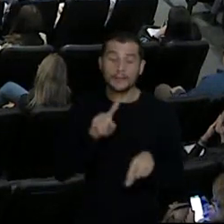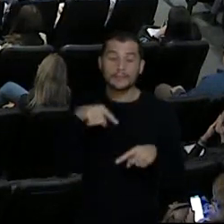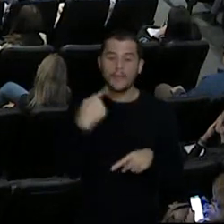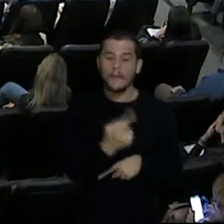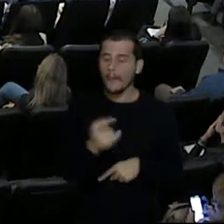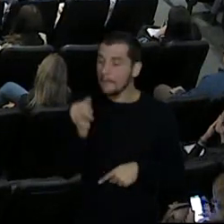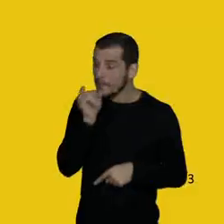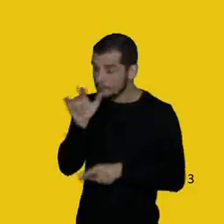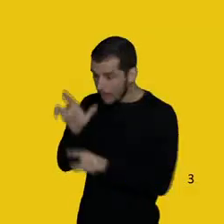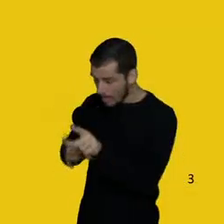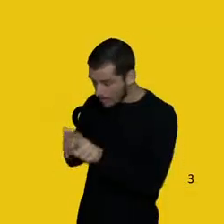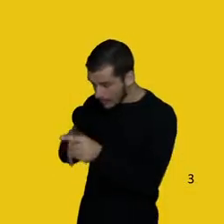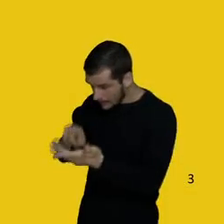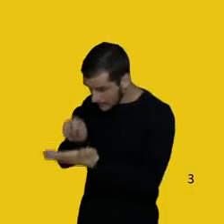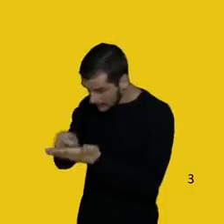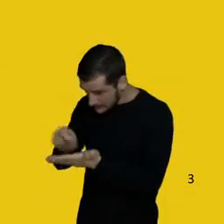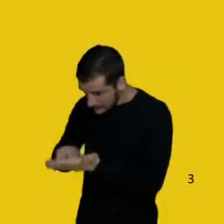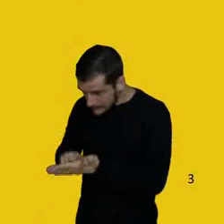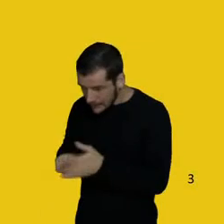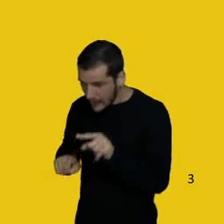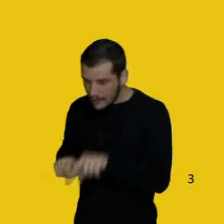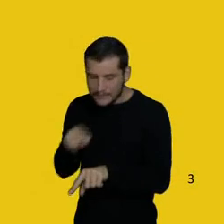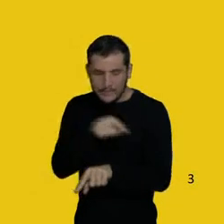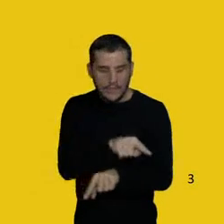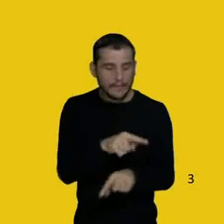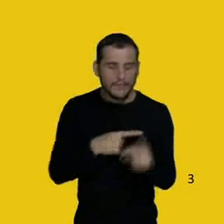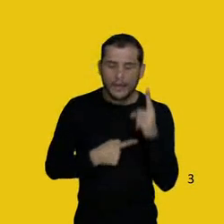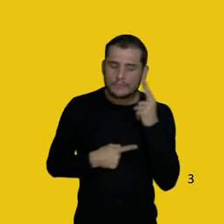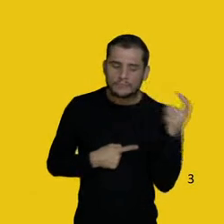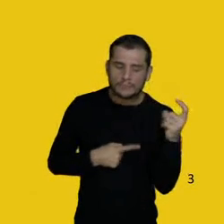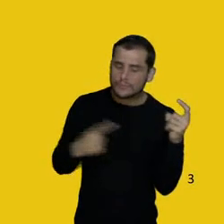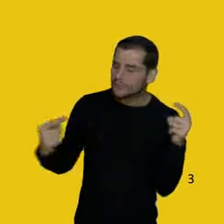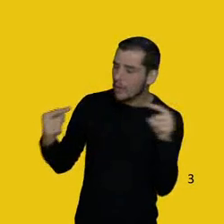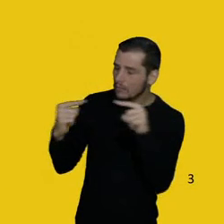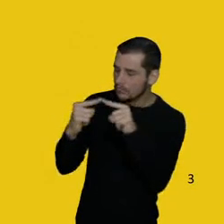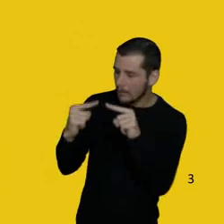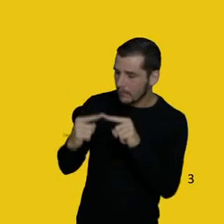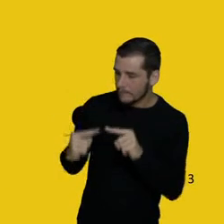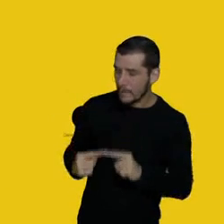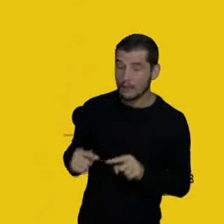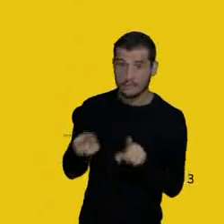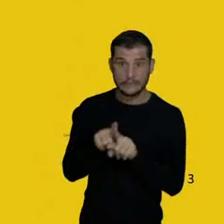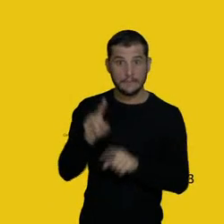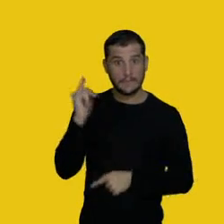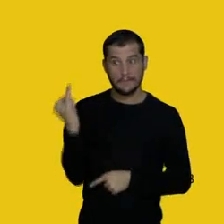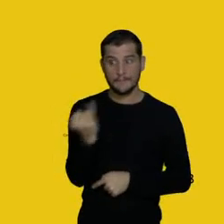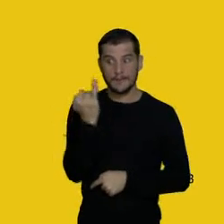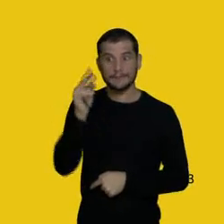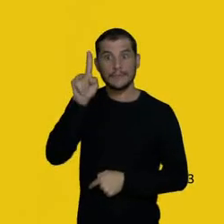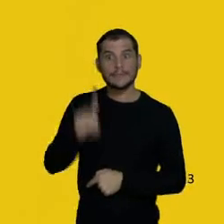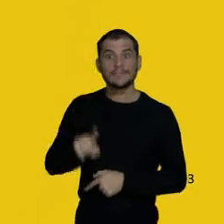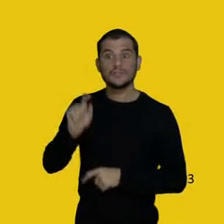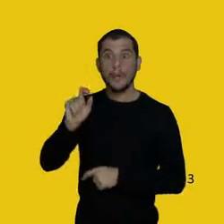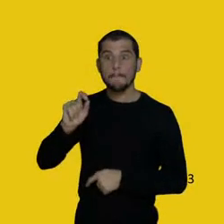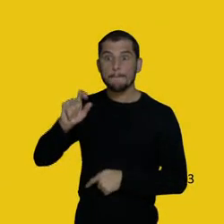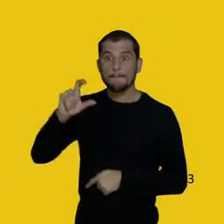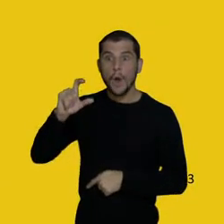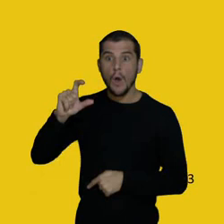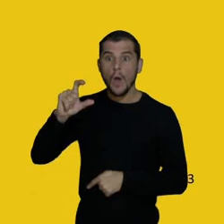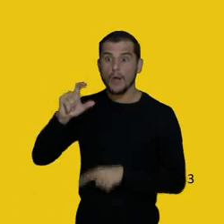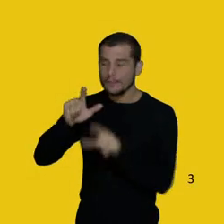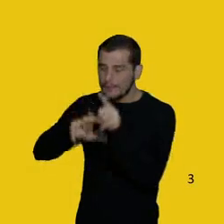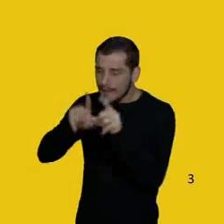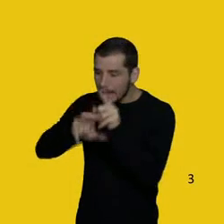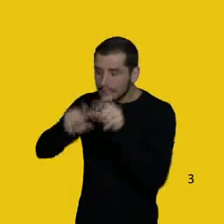começar com as letras maiúsculas né o disléxico tem que nem a inê falou né 99% tem a letrinha